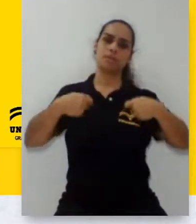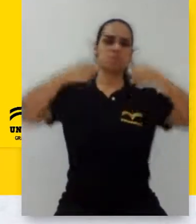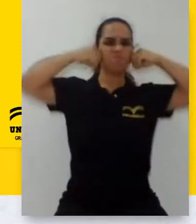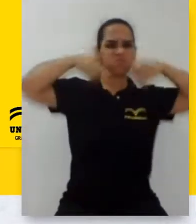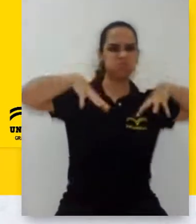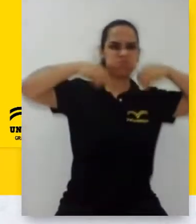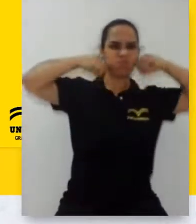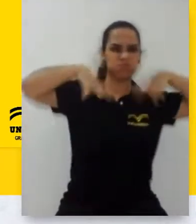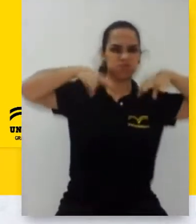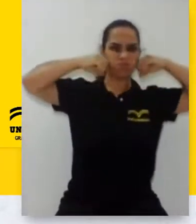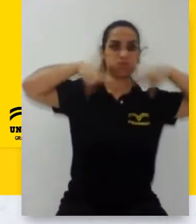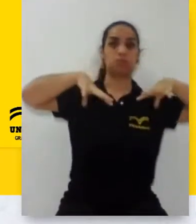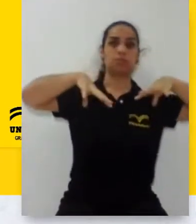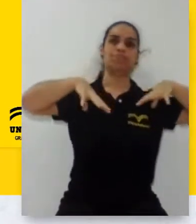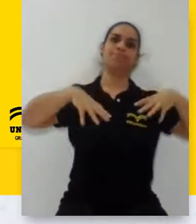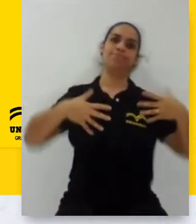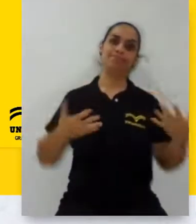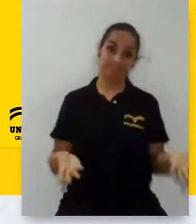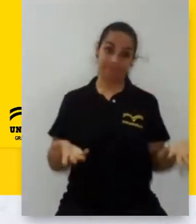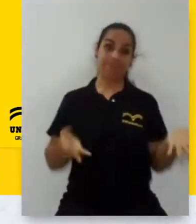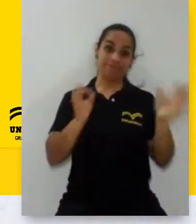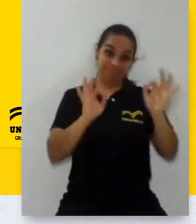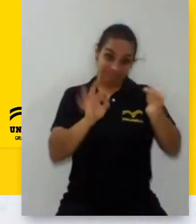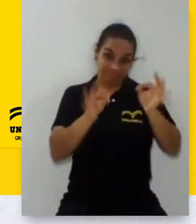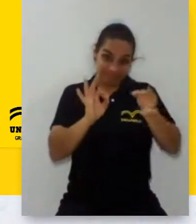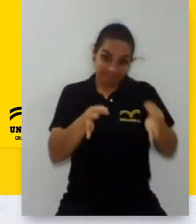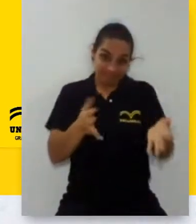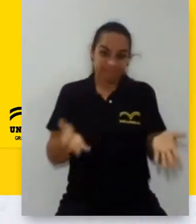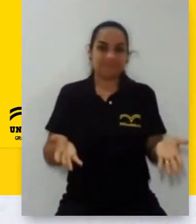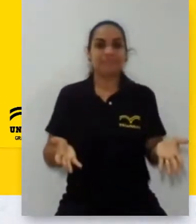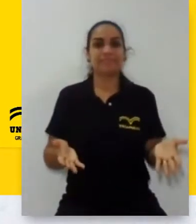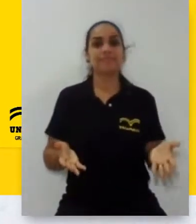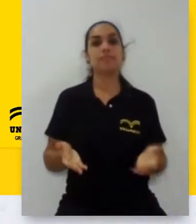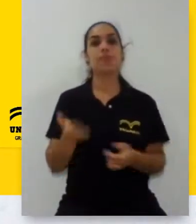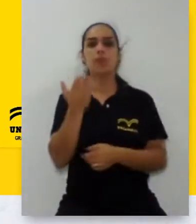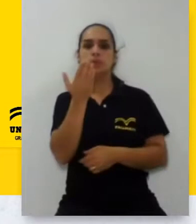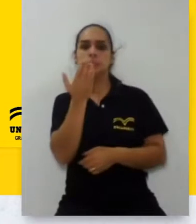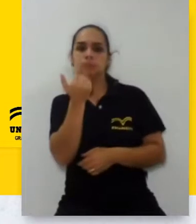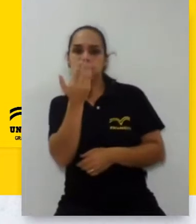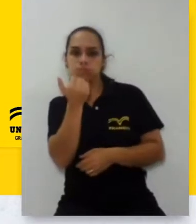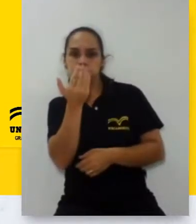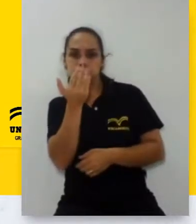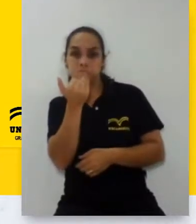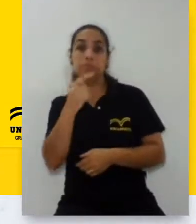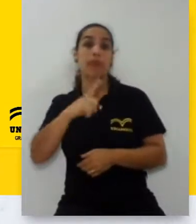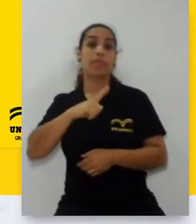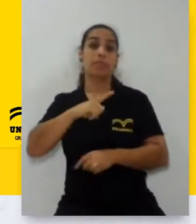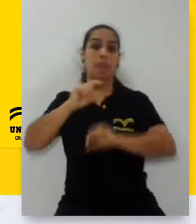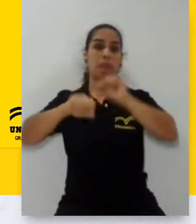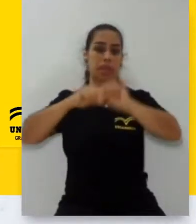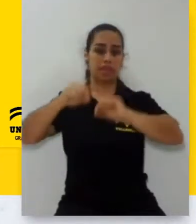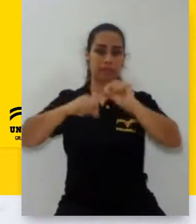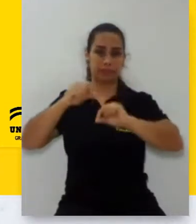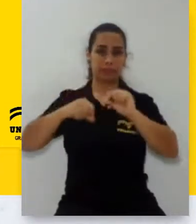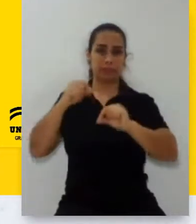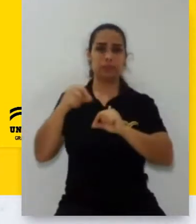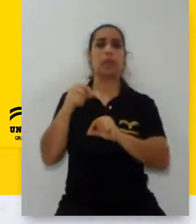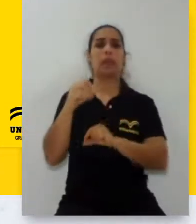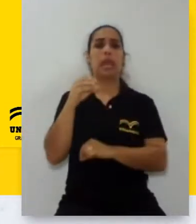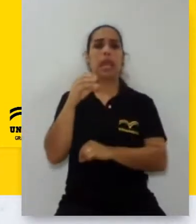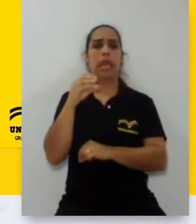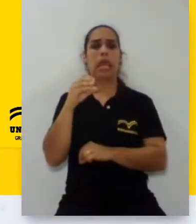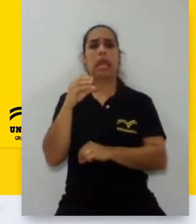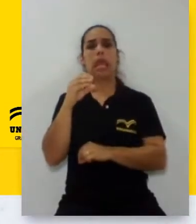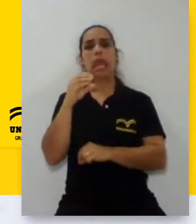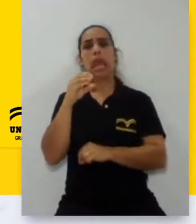balança, certo? Nós temos ingestão de diversos, né? Tem carboidrato, proteína, gordura, enfim. A questão aqui